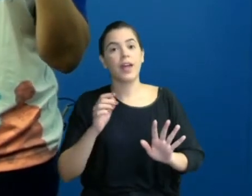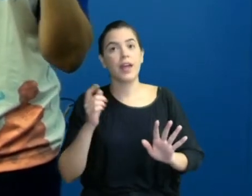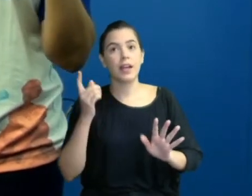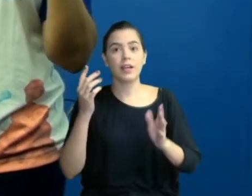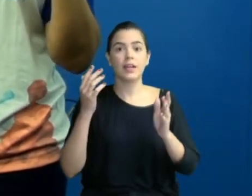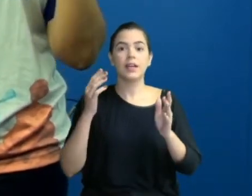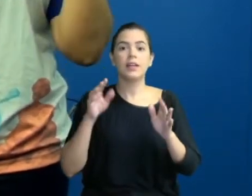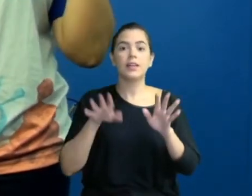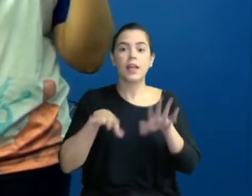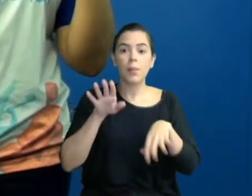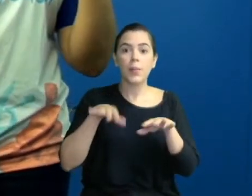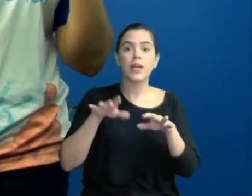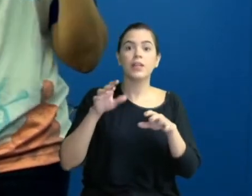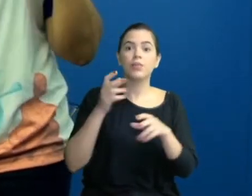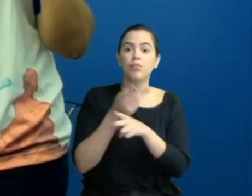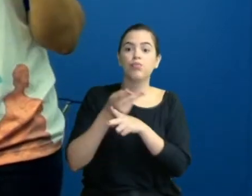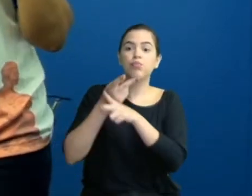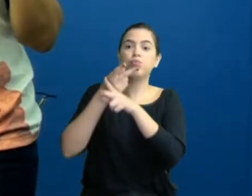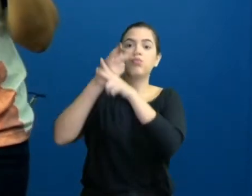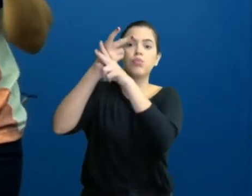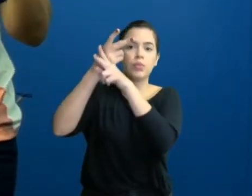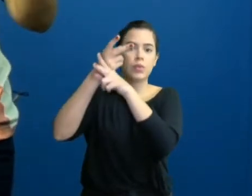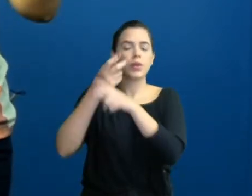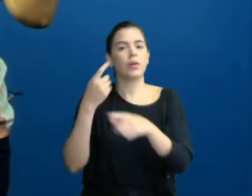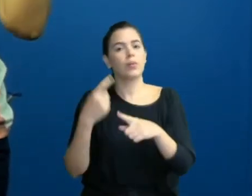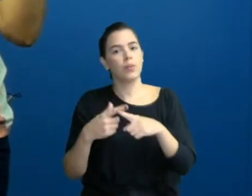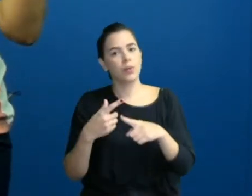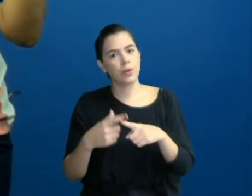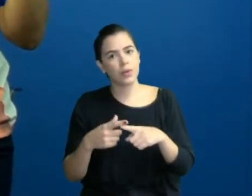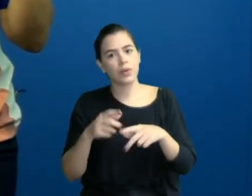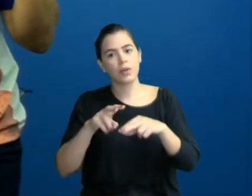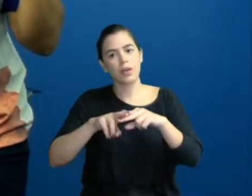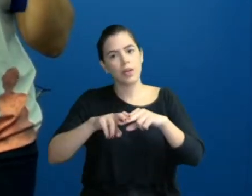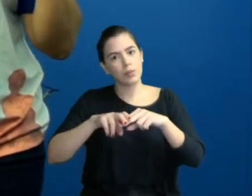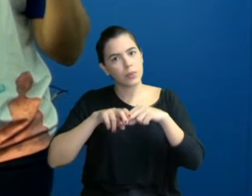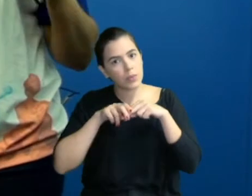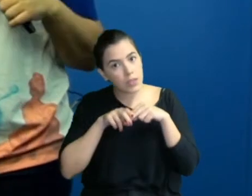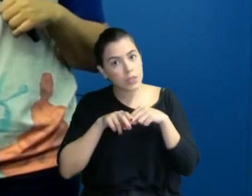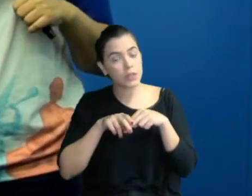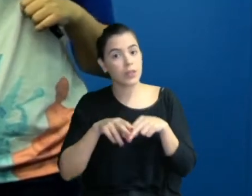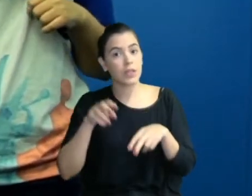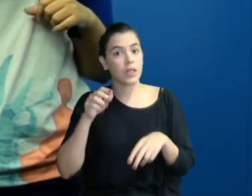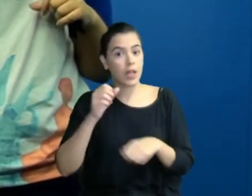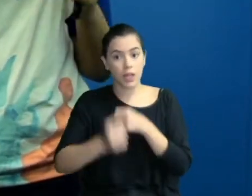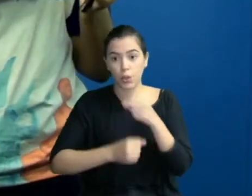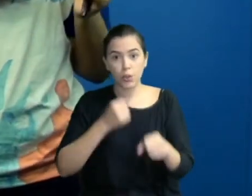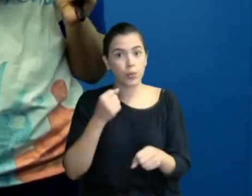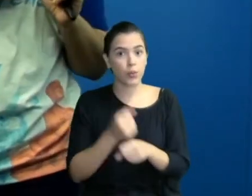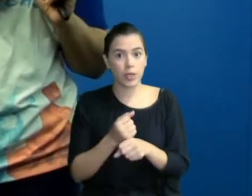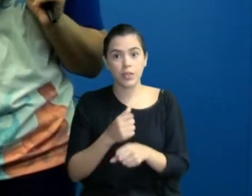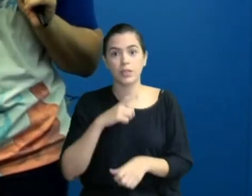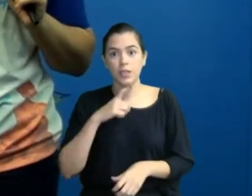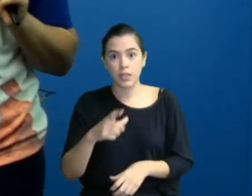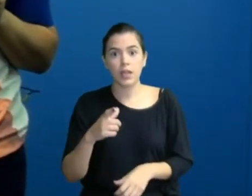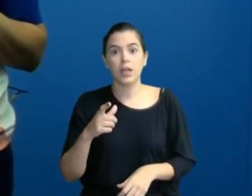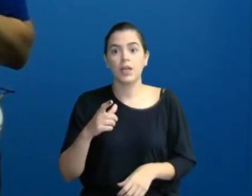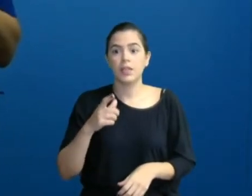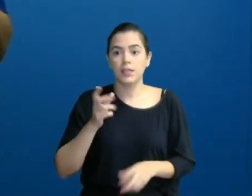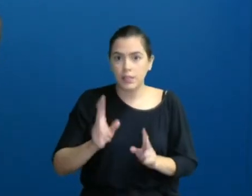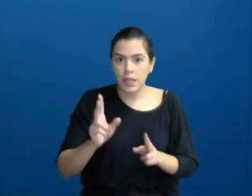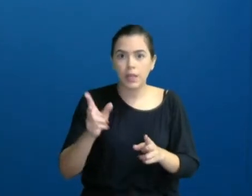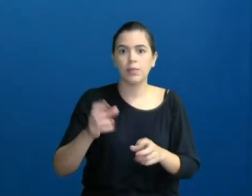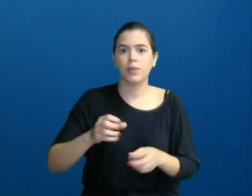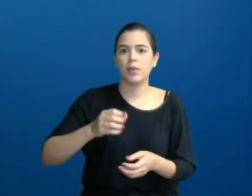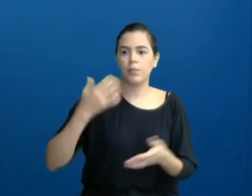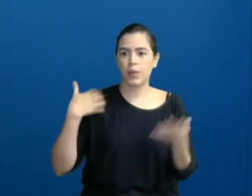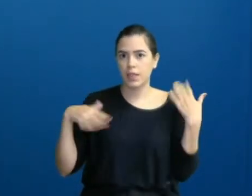tá certo? Por isso que, inclusive, não é qualquer época do ano que aqui na cidade de Bonito tem passeio de balão, tá certo? E